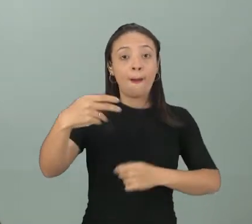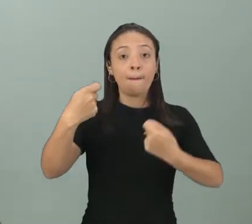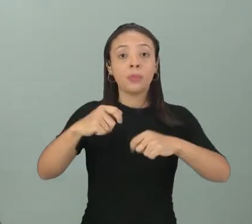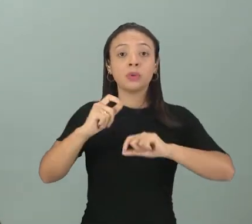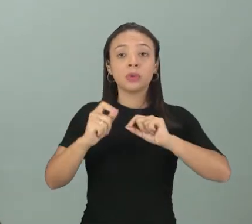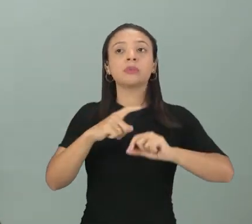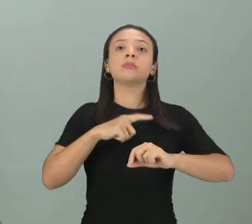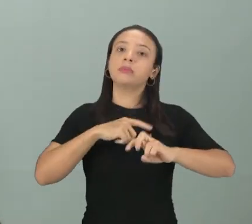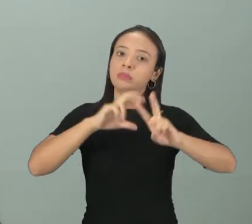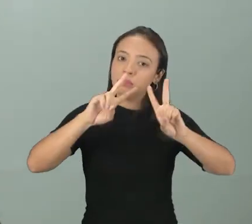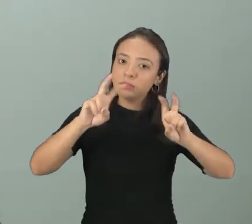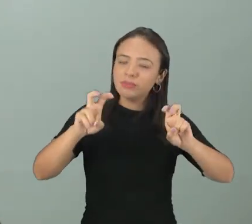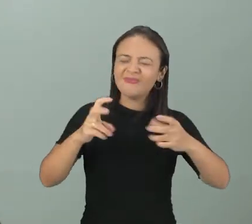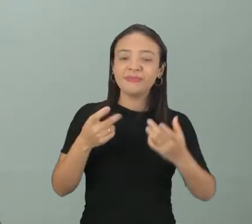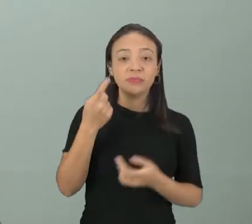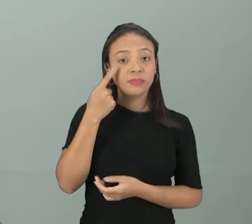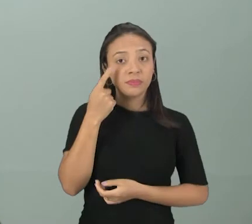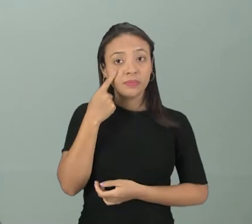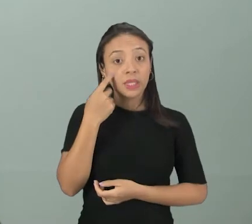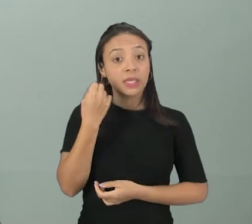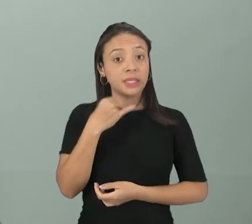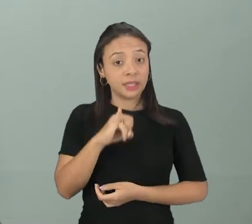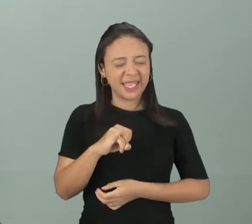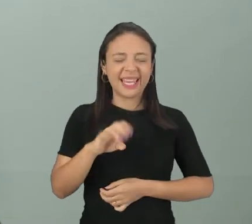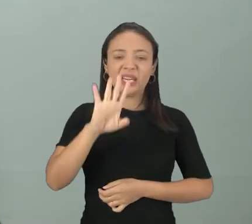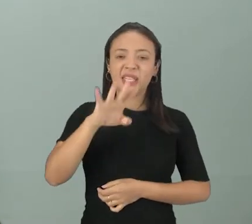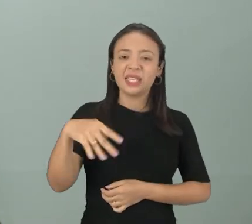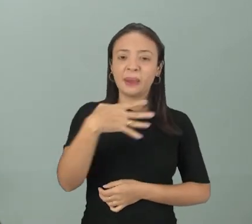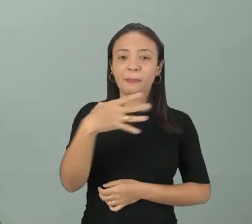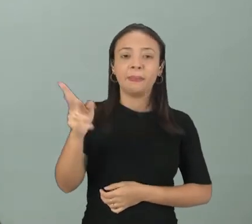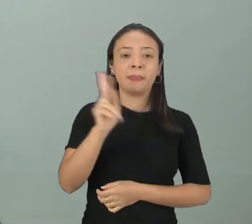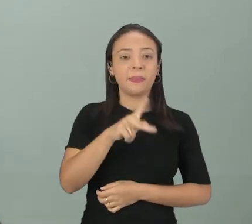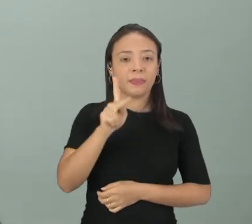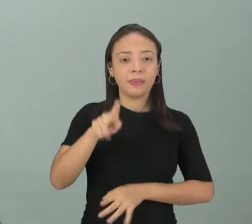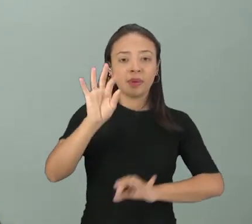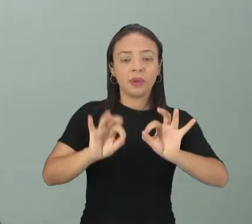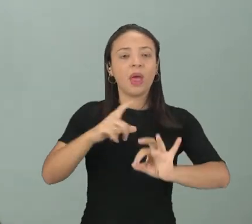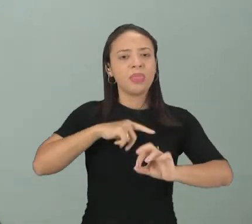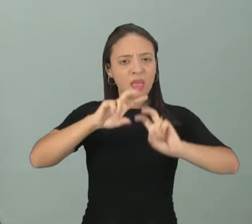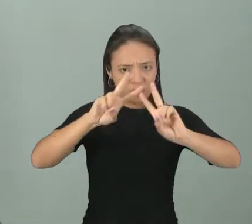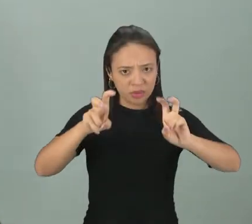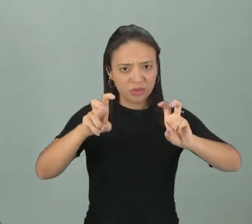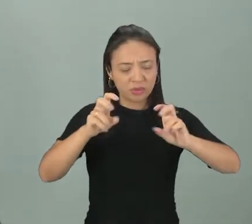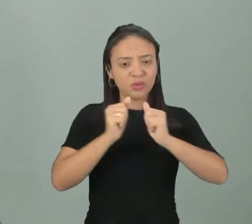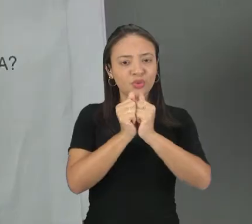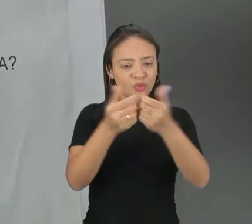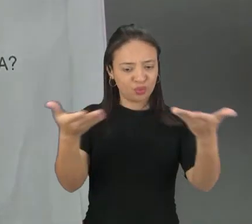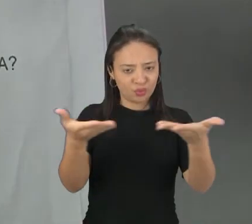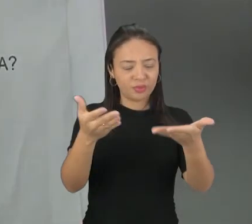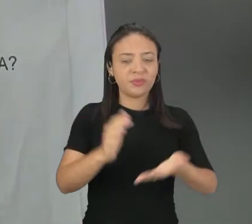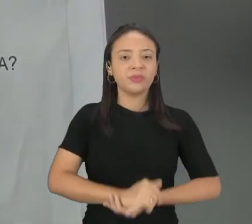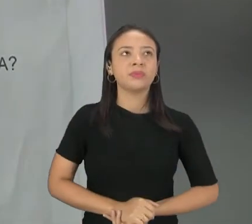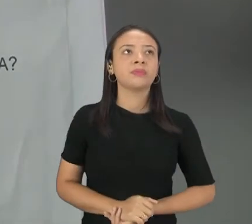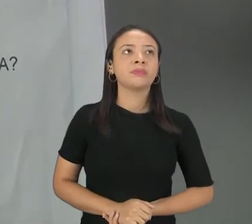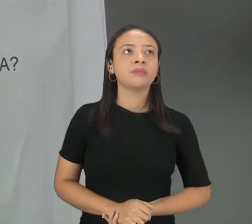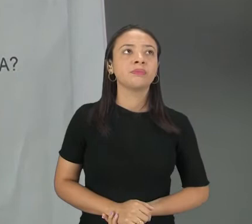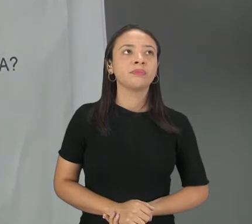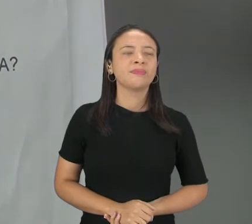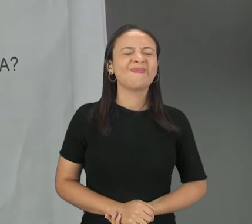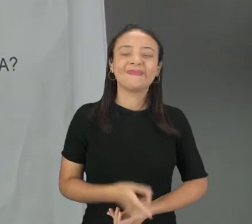precisamos dar a ela um título vamos ver se essa se essa tabela que a professora Leila fez tem título vamos juntos comigo